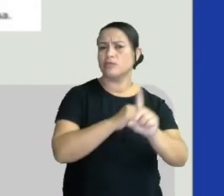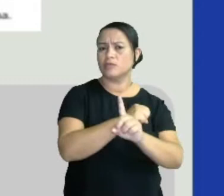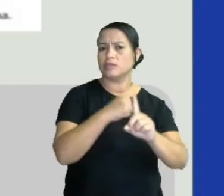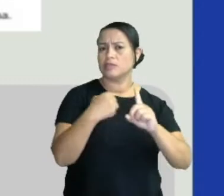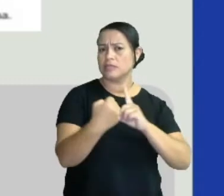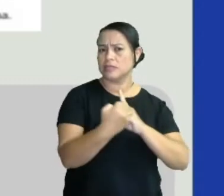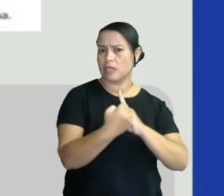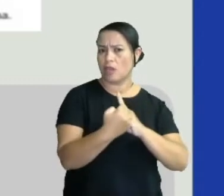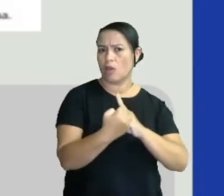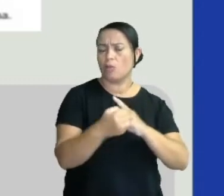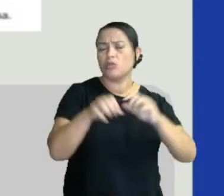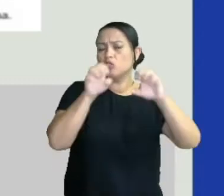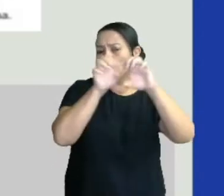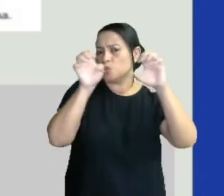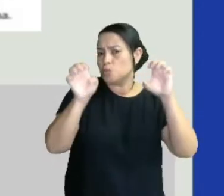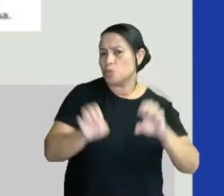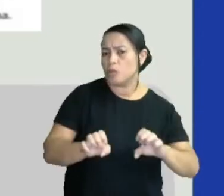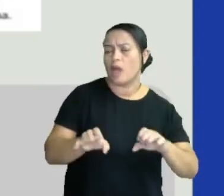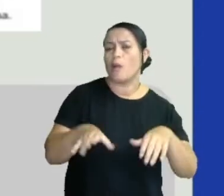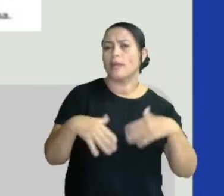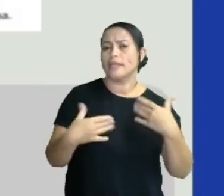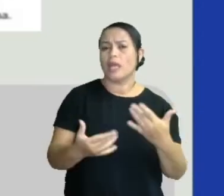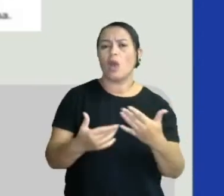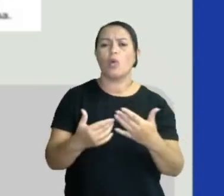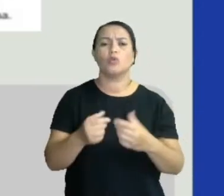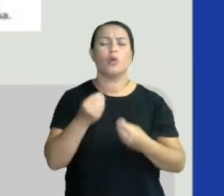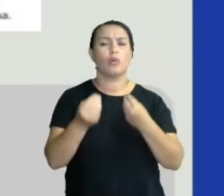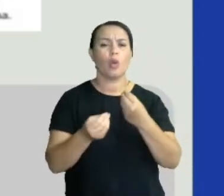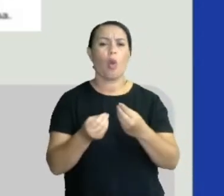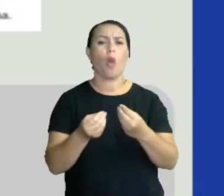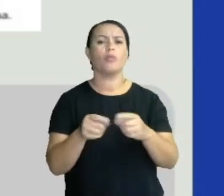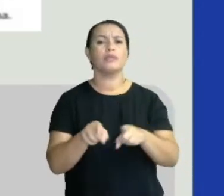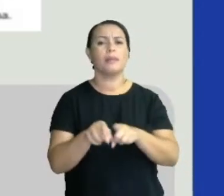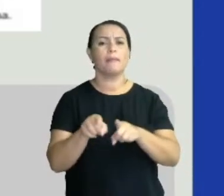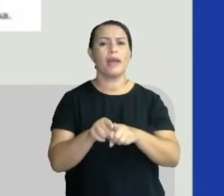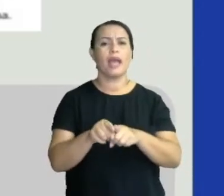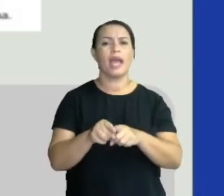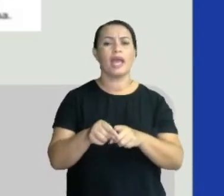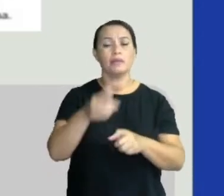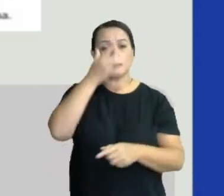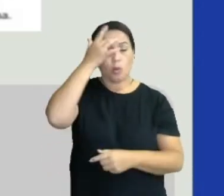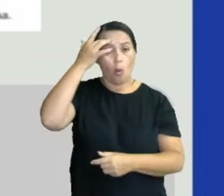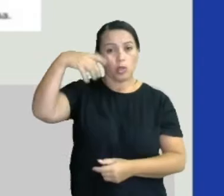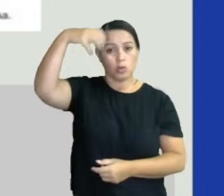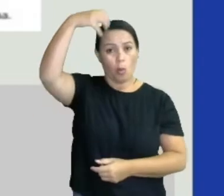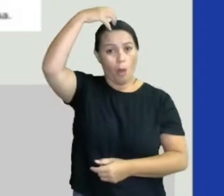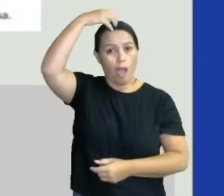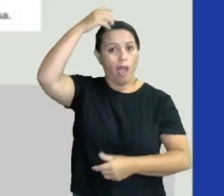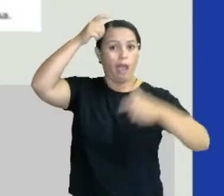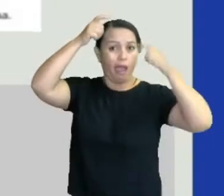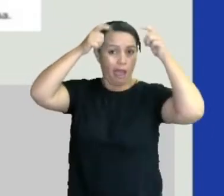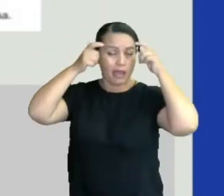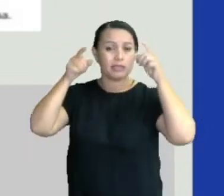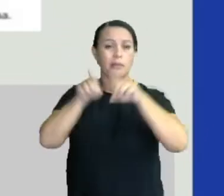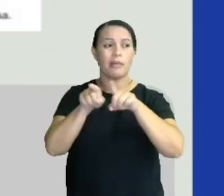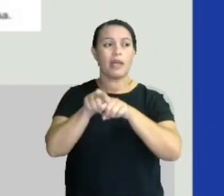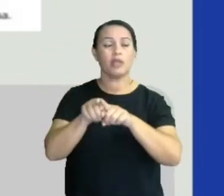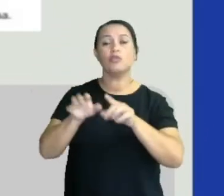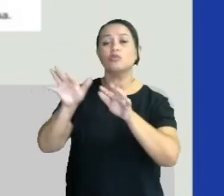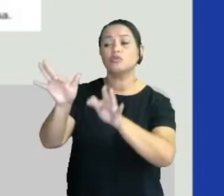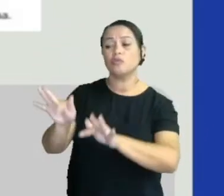é uma mudança estrutural. Então, sob o domínio dos reis, os feudos e os condados,